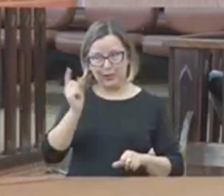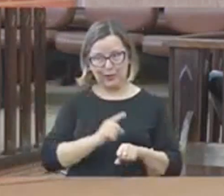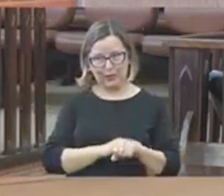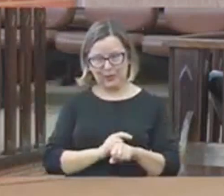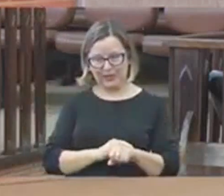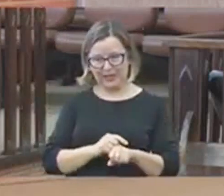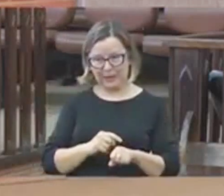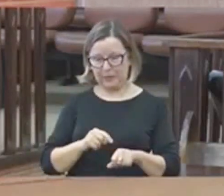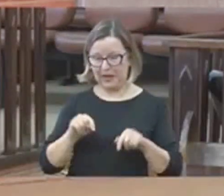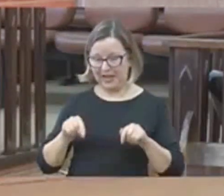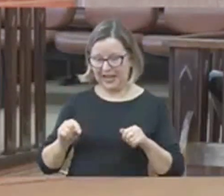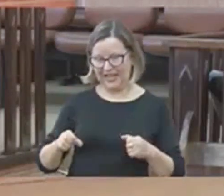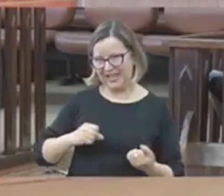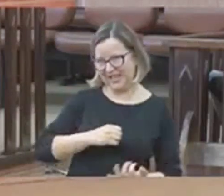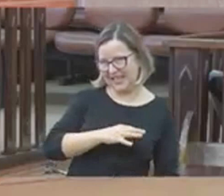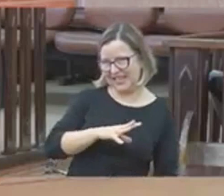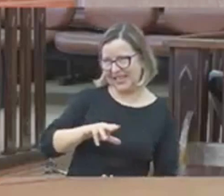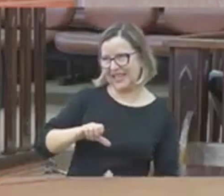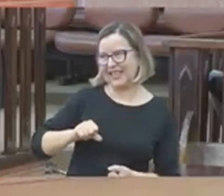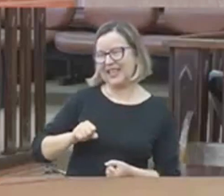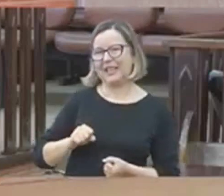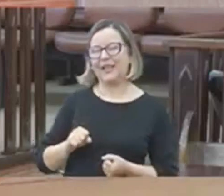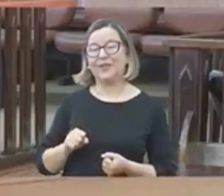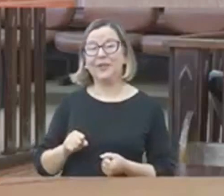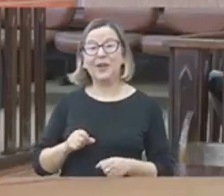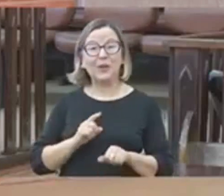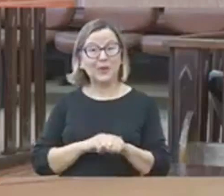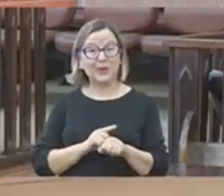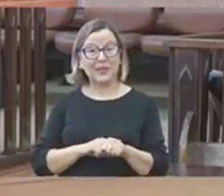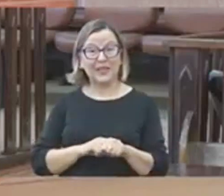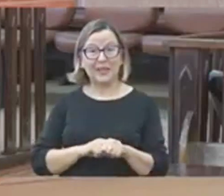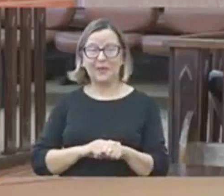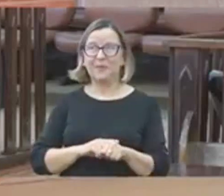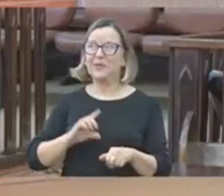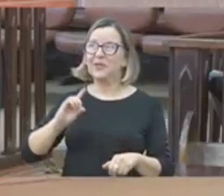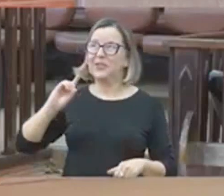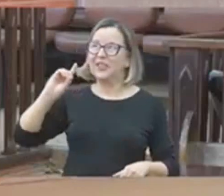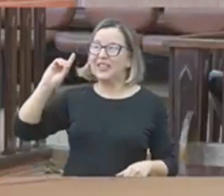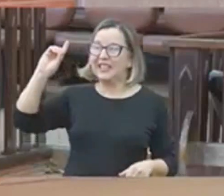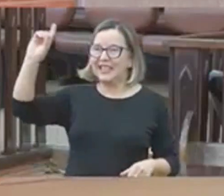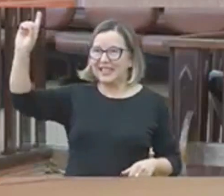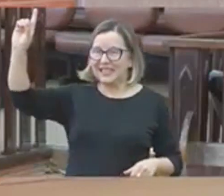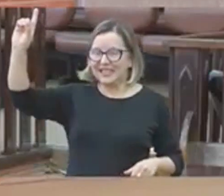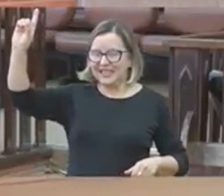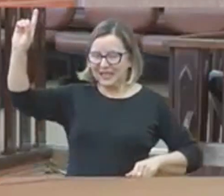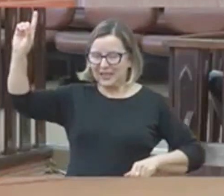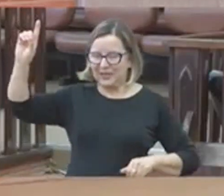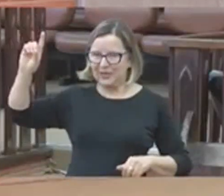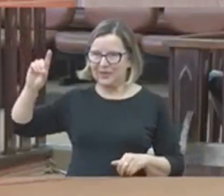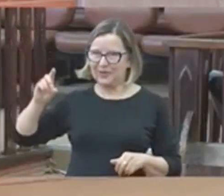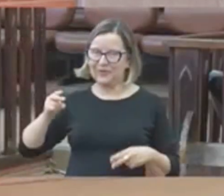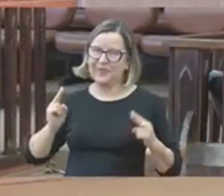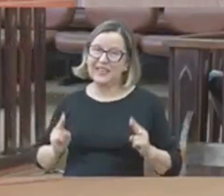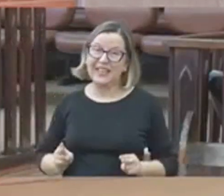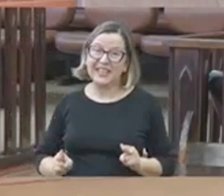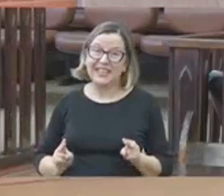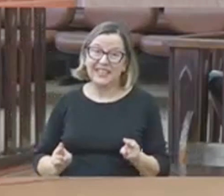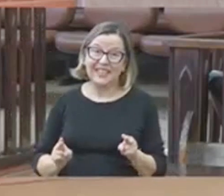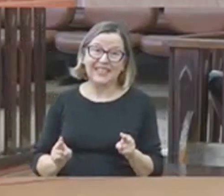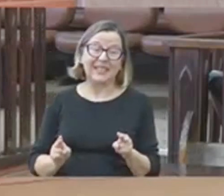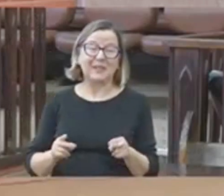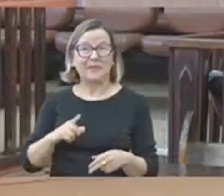no tempo de Deus, sempre existiu, e aí a palavra não é estar, mas